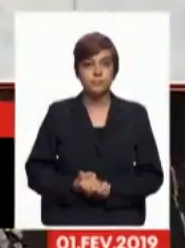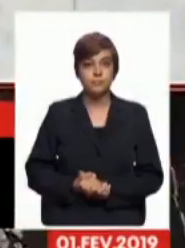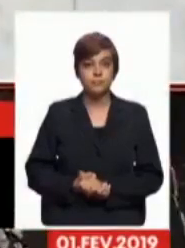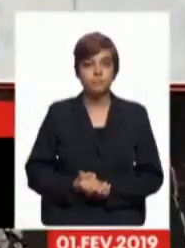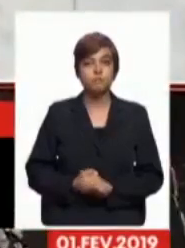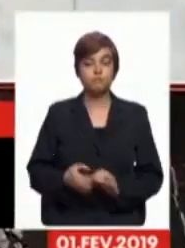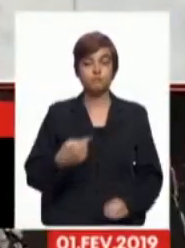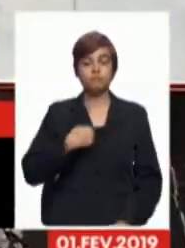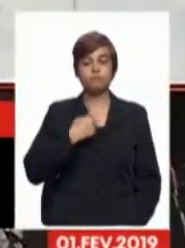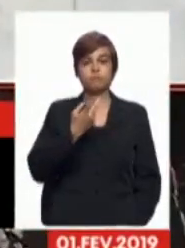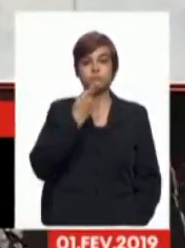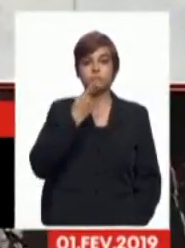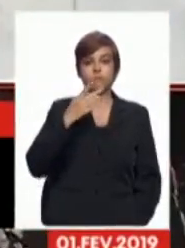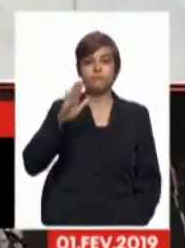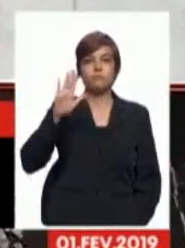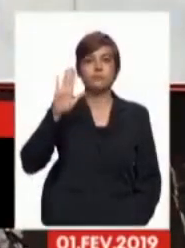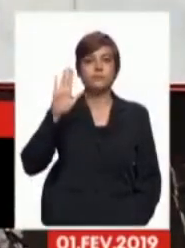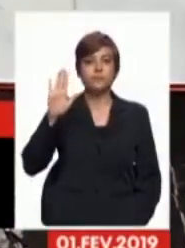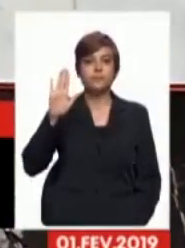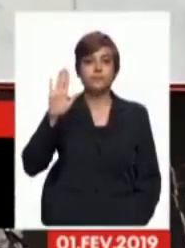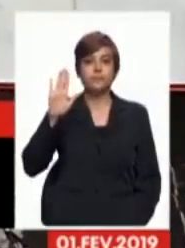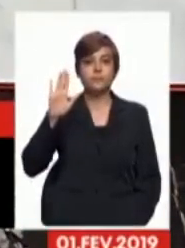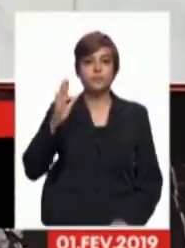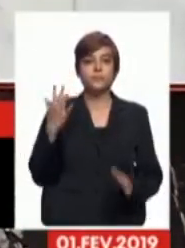Assim eu prometo.